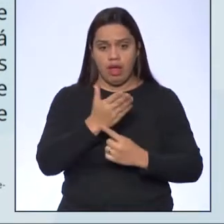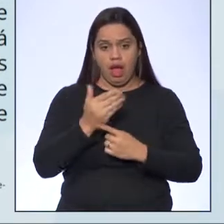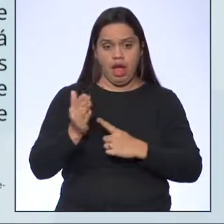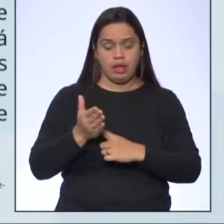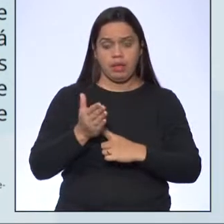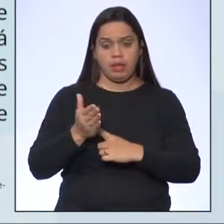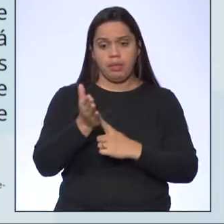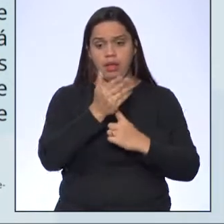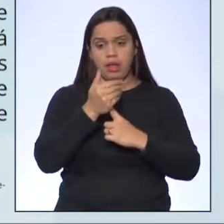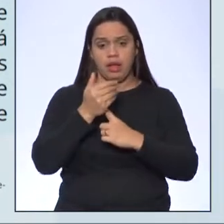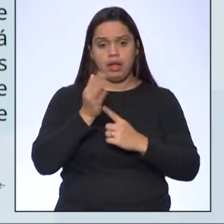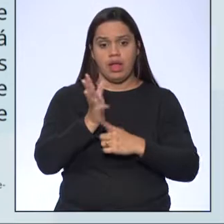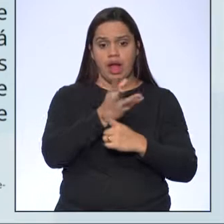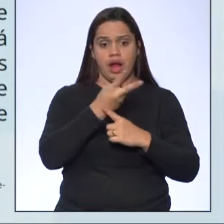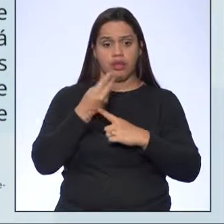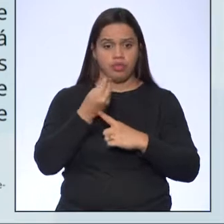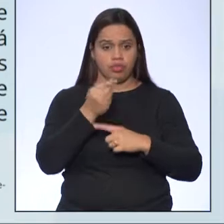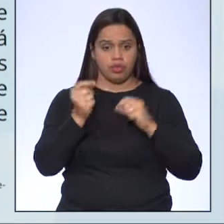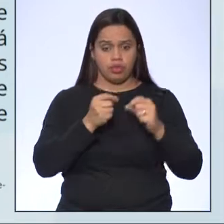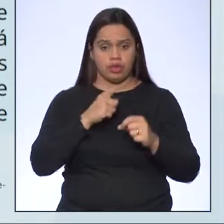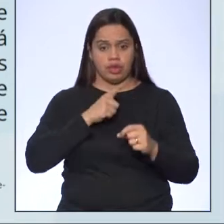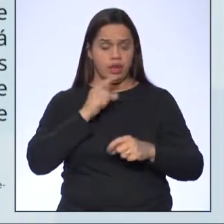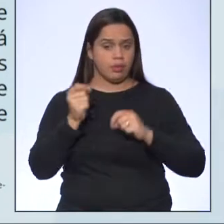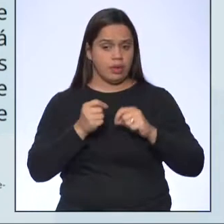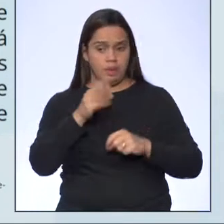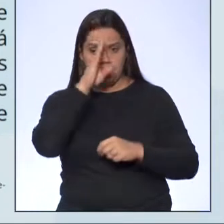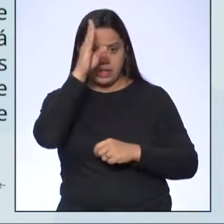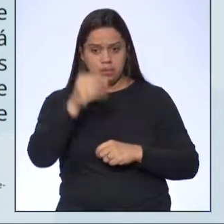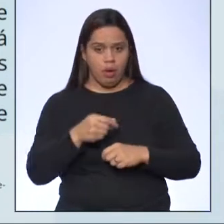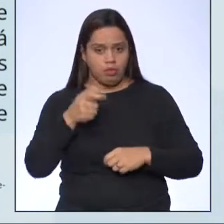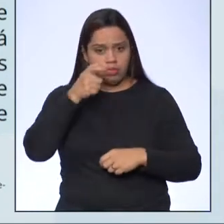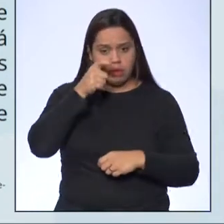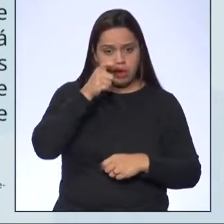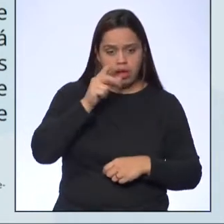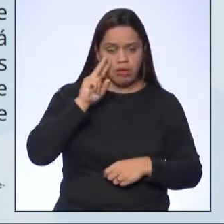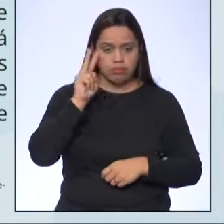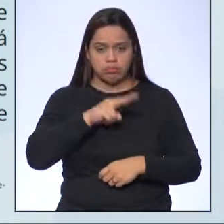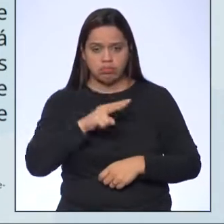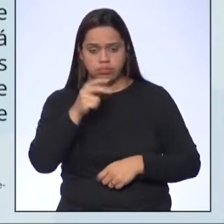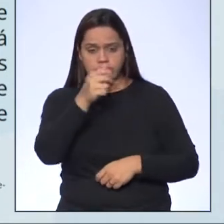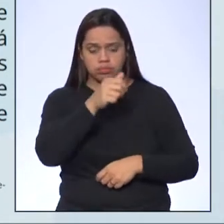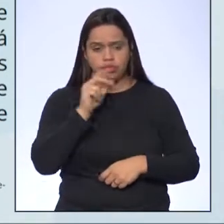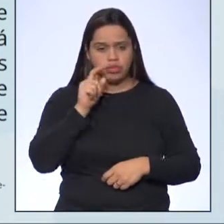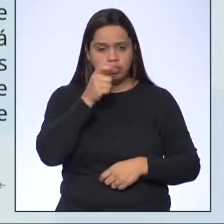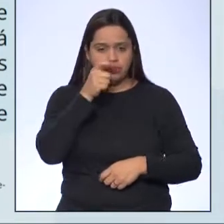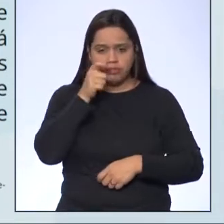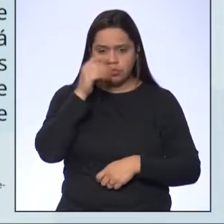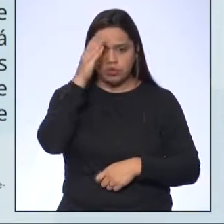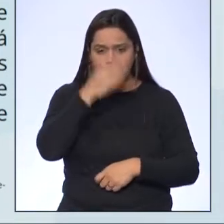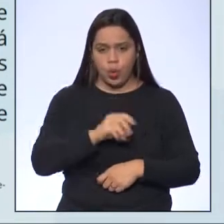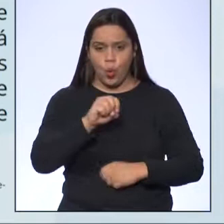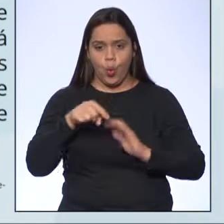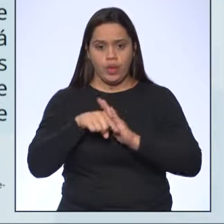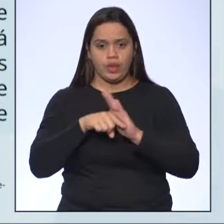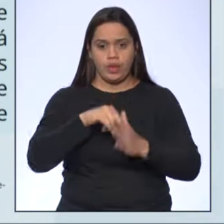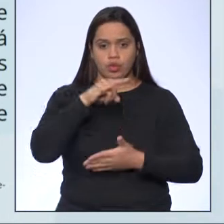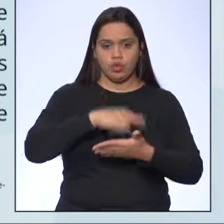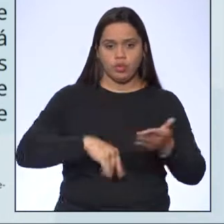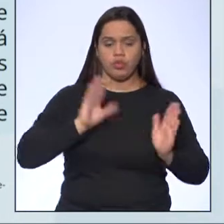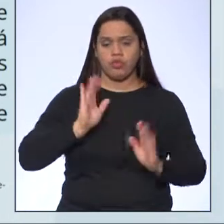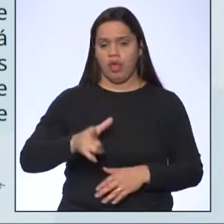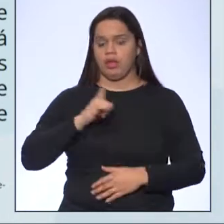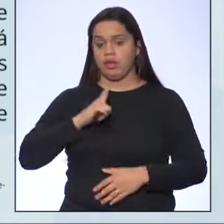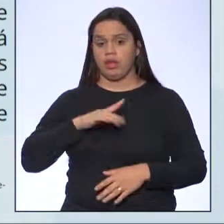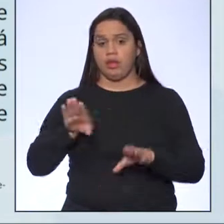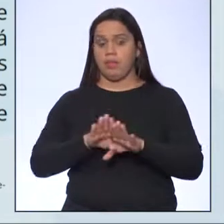como base os resultados de observações diretas ou análise de documentação já existente, visa a